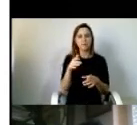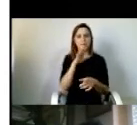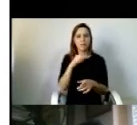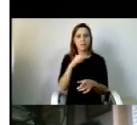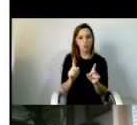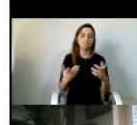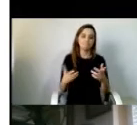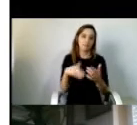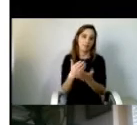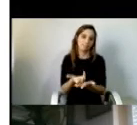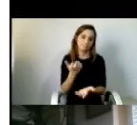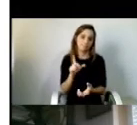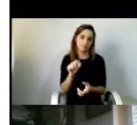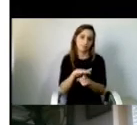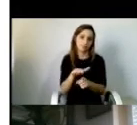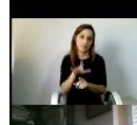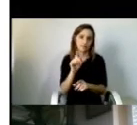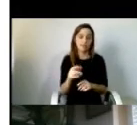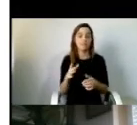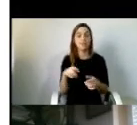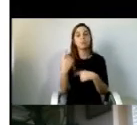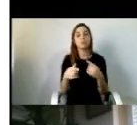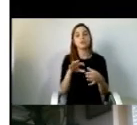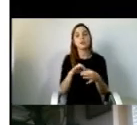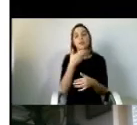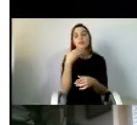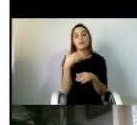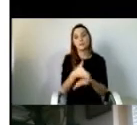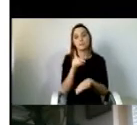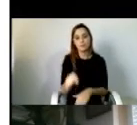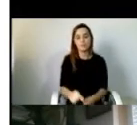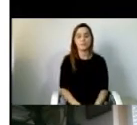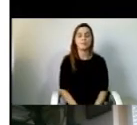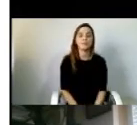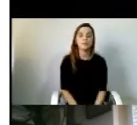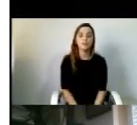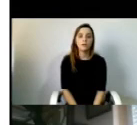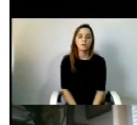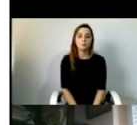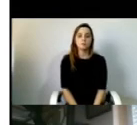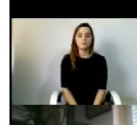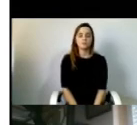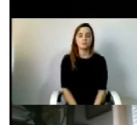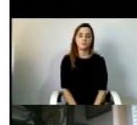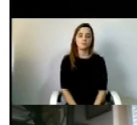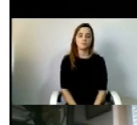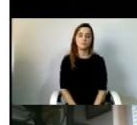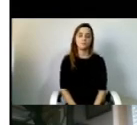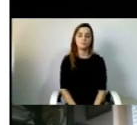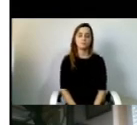de superproteção que poderão ter também os seus impactos. E as questões da acessibilidade, naturalmente, também, com alguma importância.